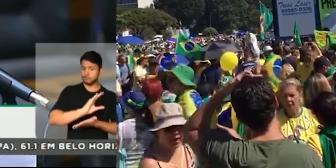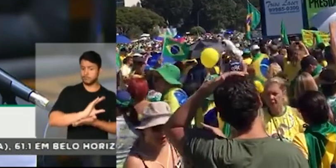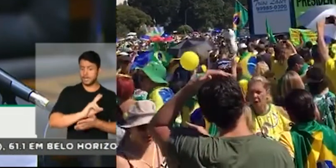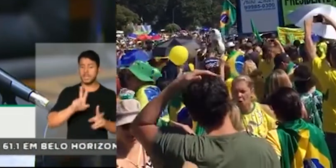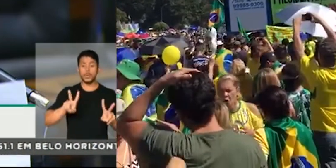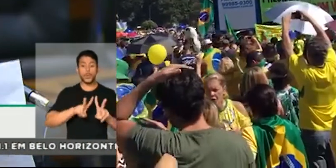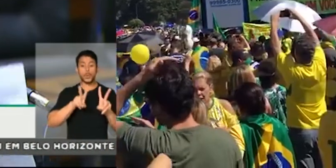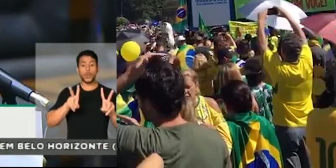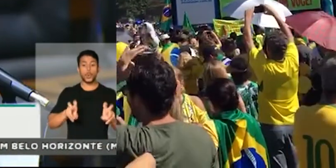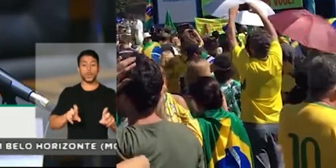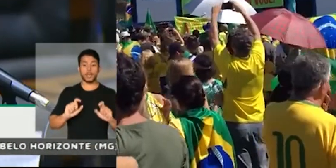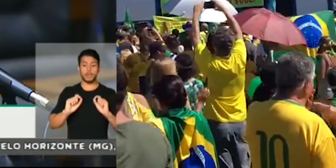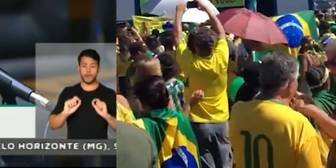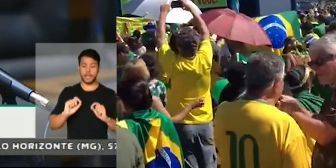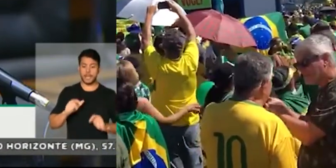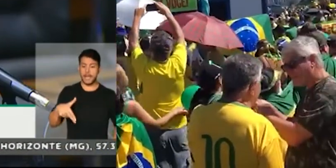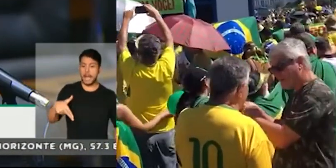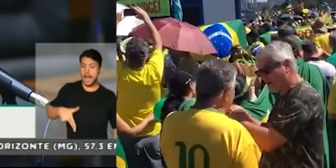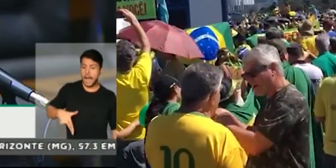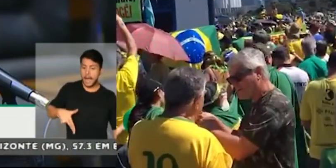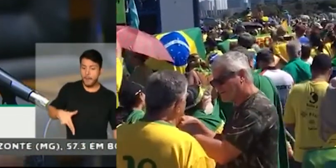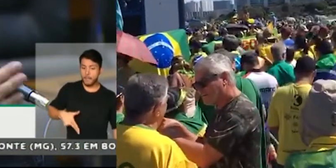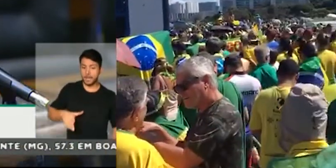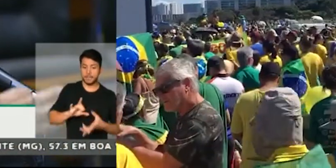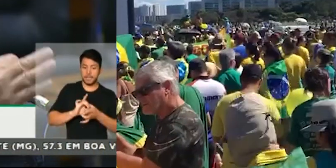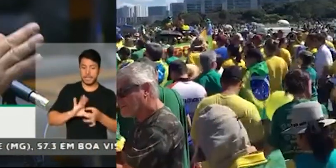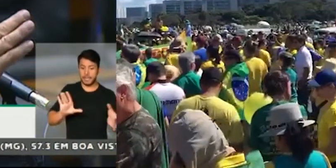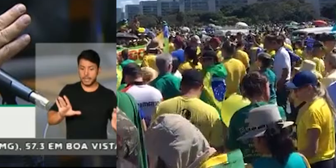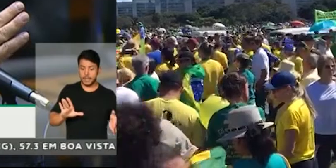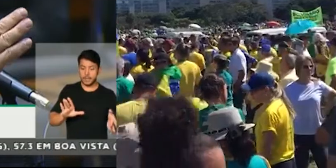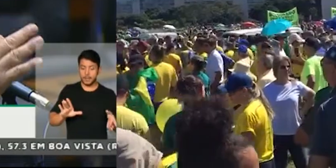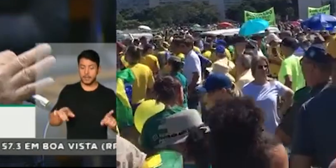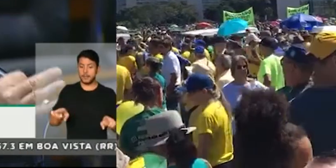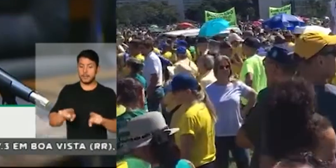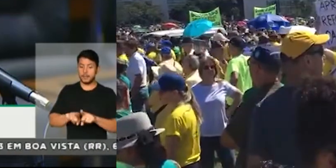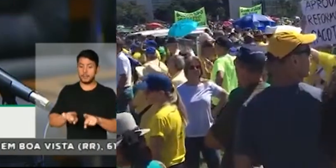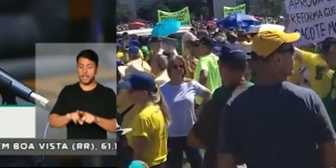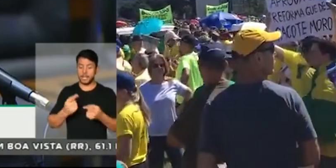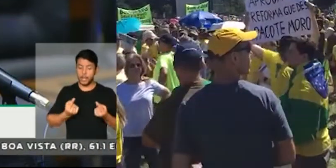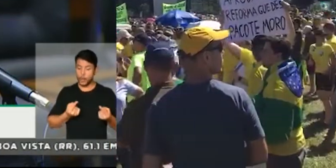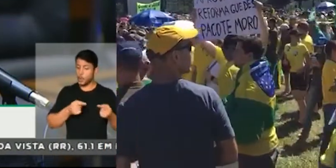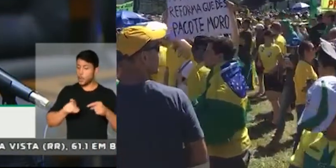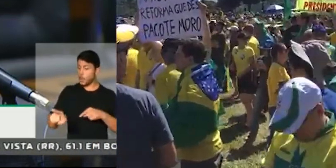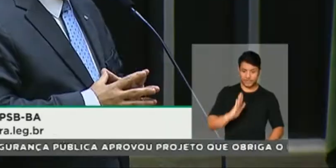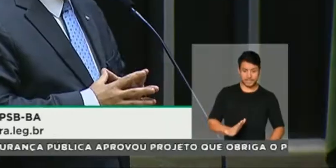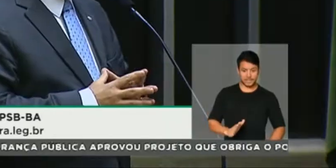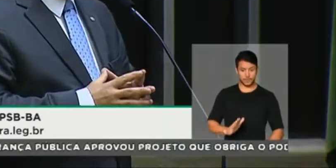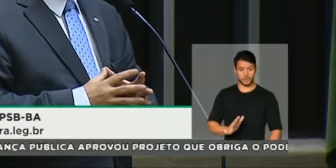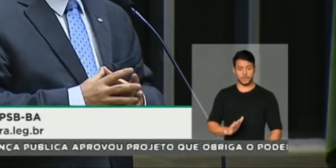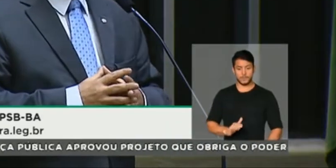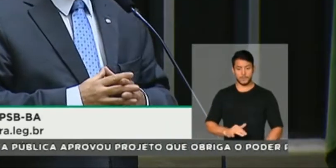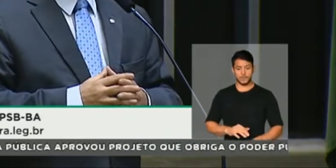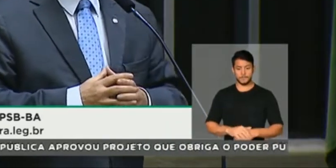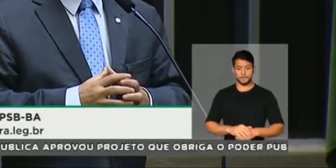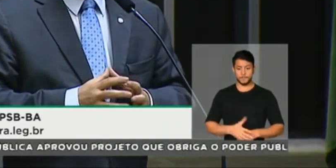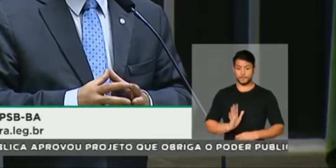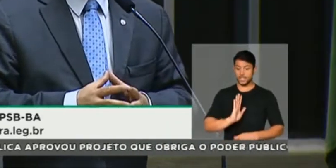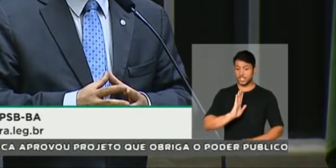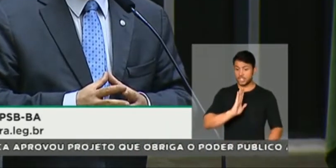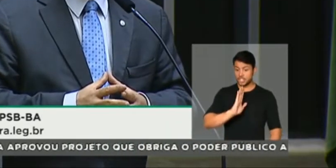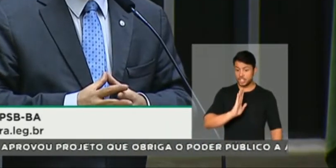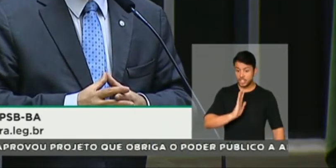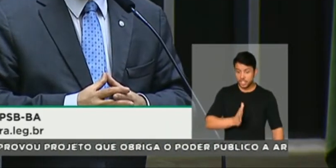armamento, armar as pessoas contra as universidades. São